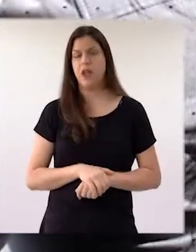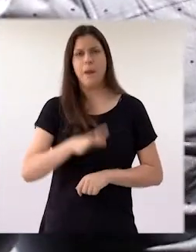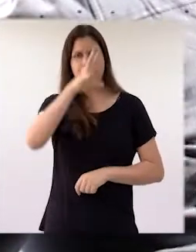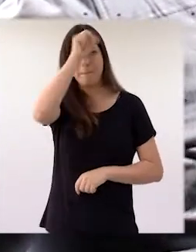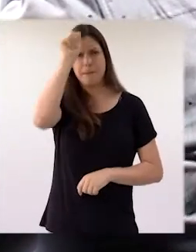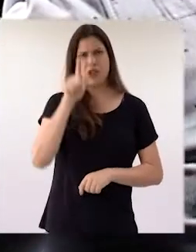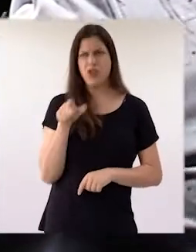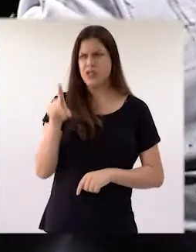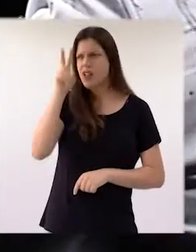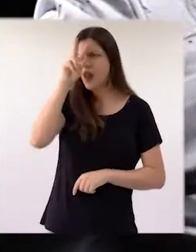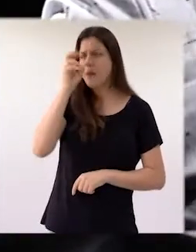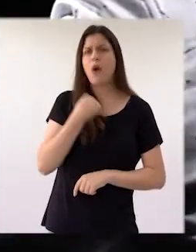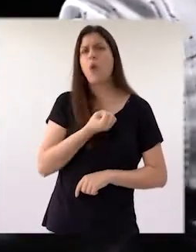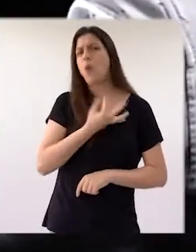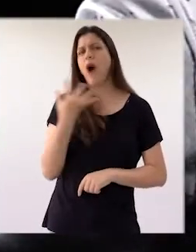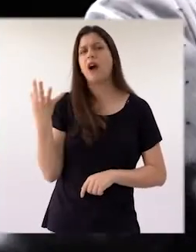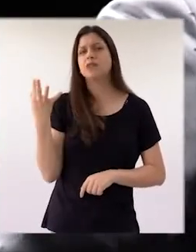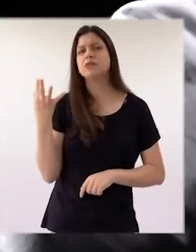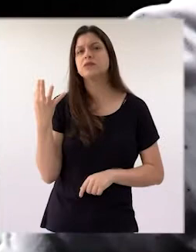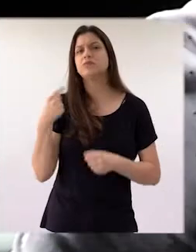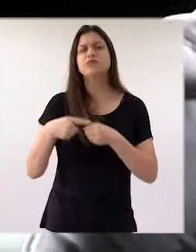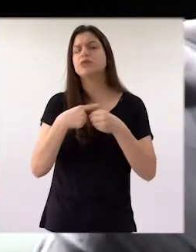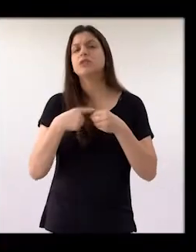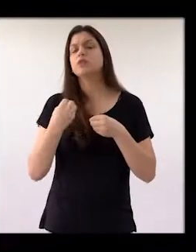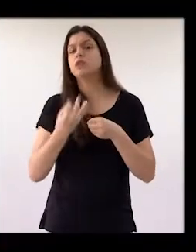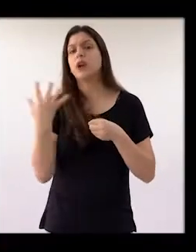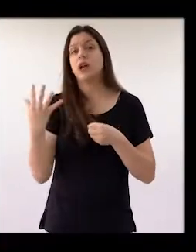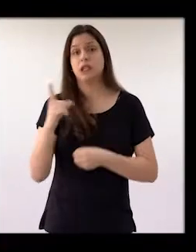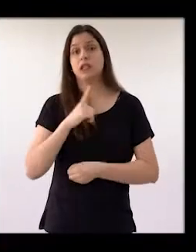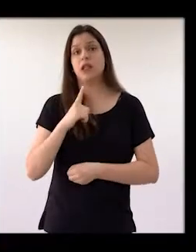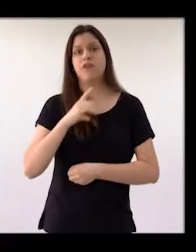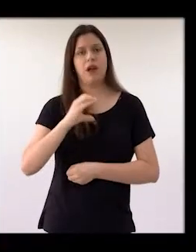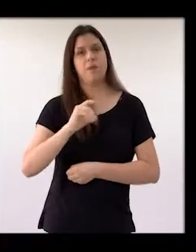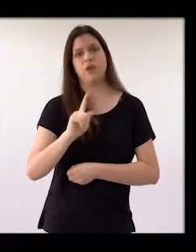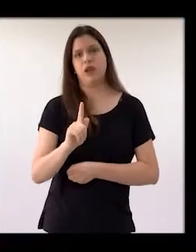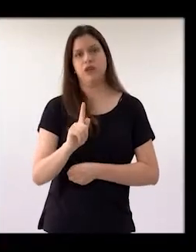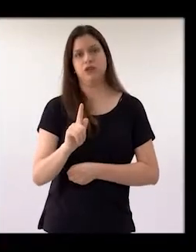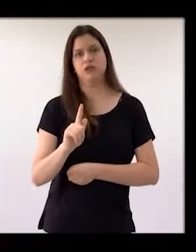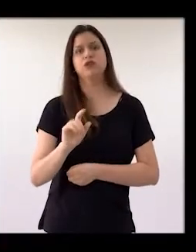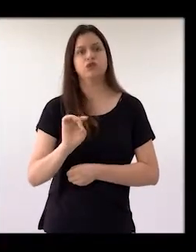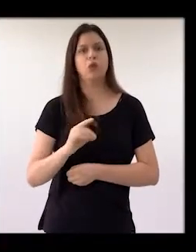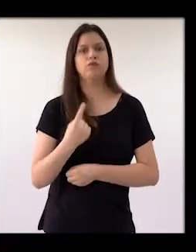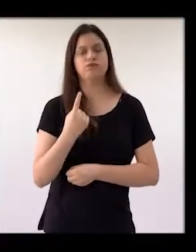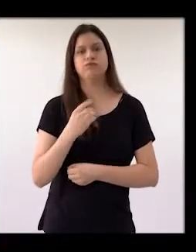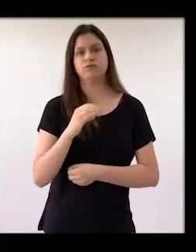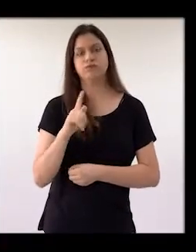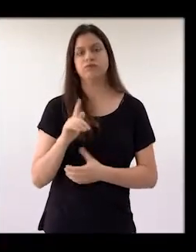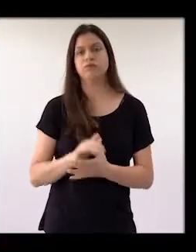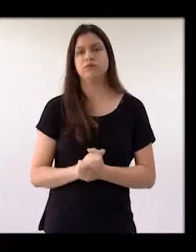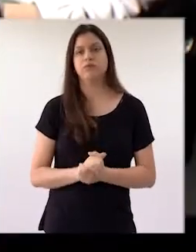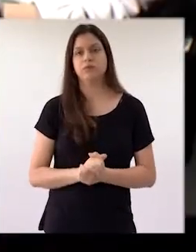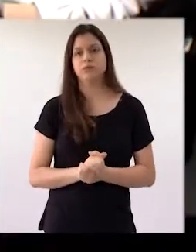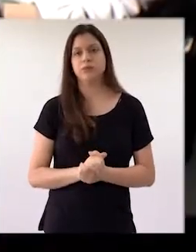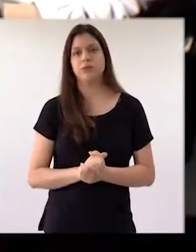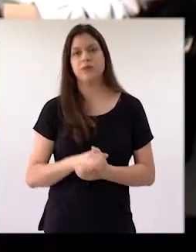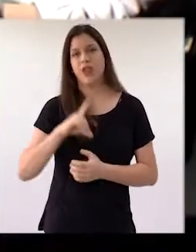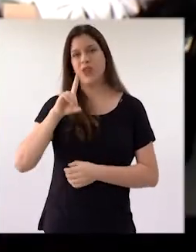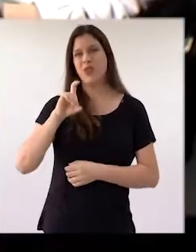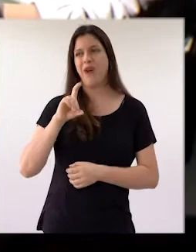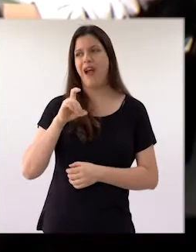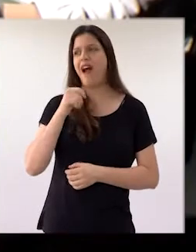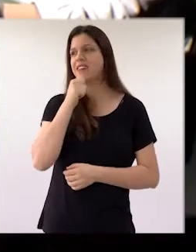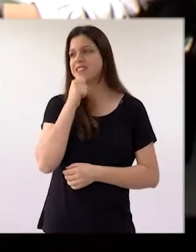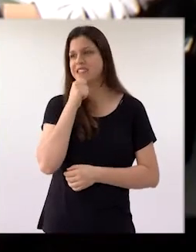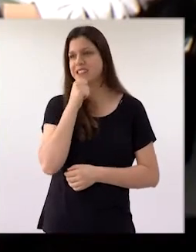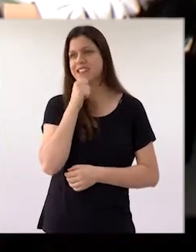Mato Grosso do Sul, você lembra quantos municípios vocês chegaram a analisar? Mato Grosso do Sul, a gente teve Campo Grande. Apenas? Aham. É que até o